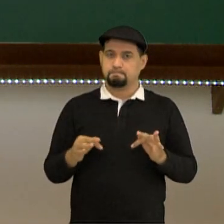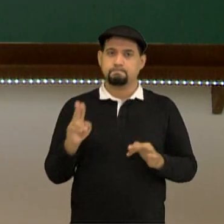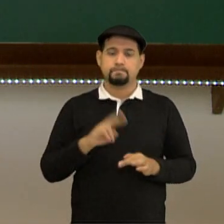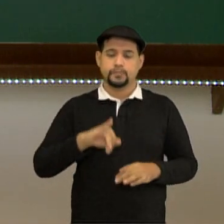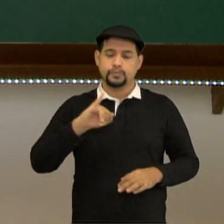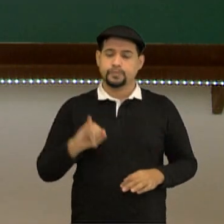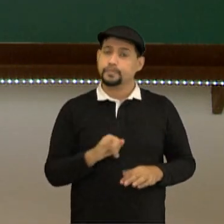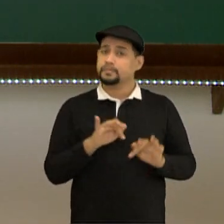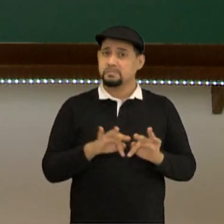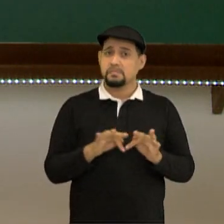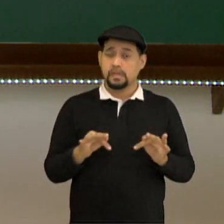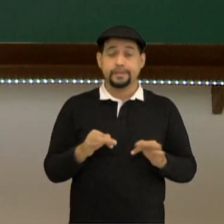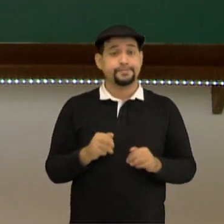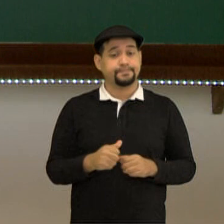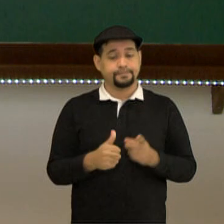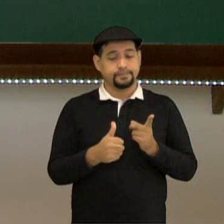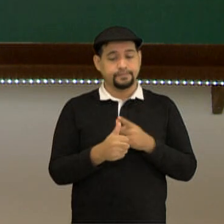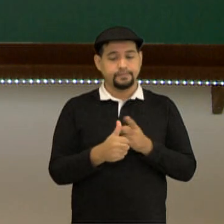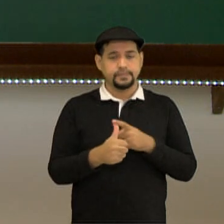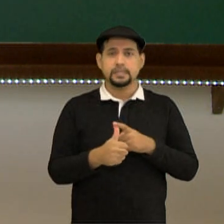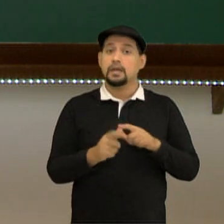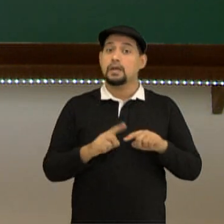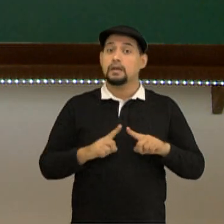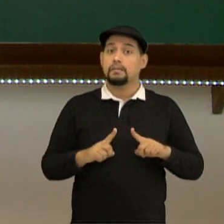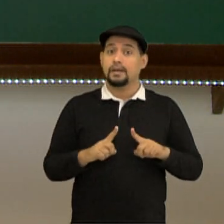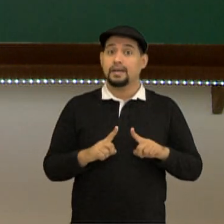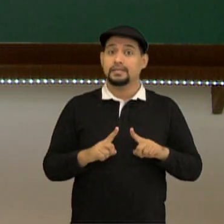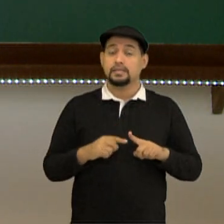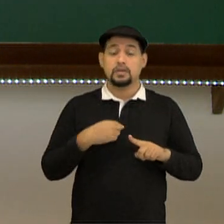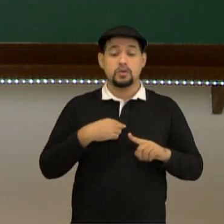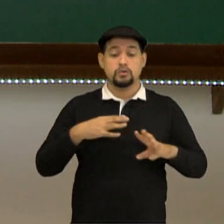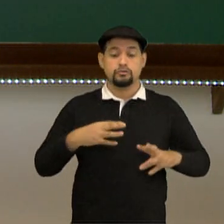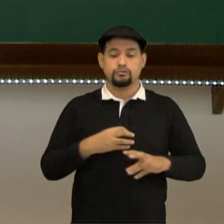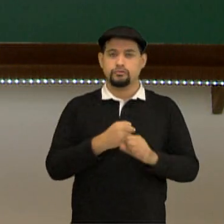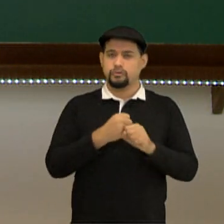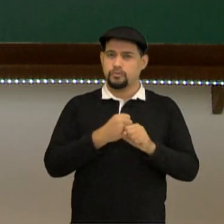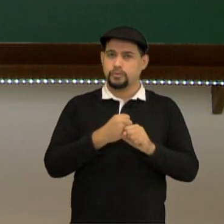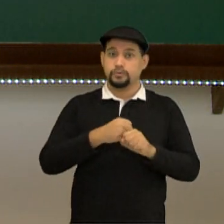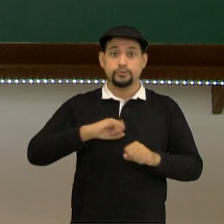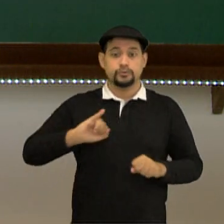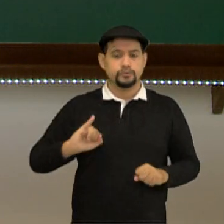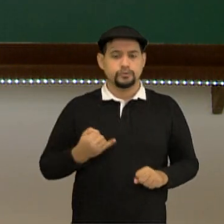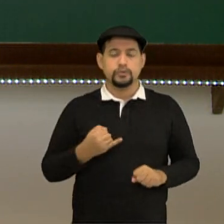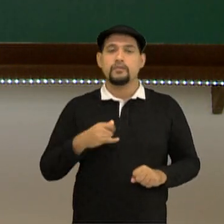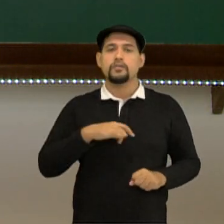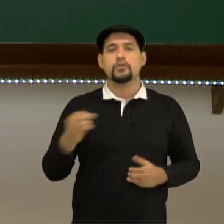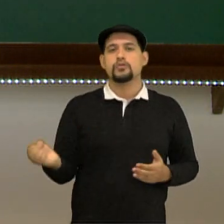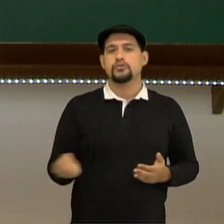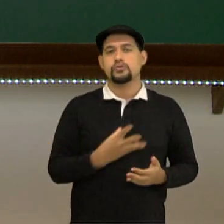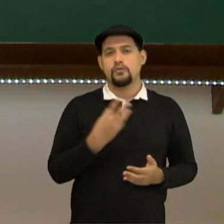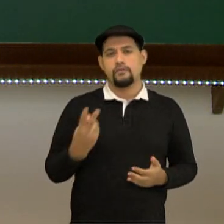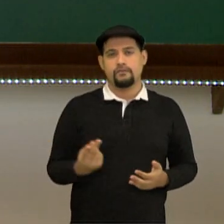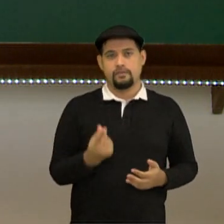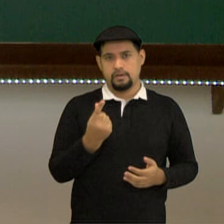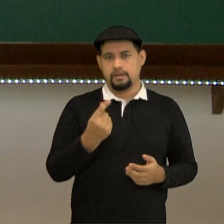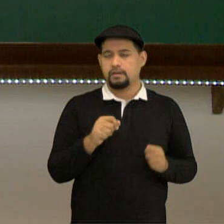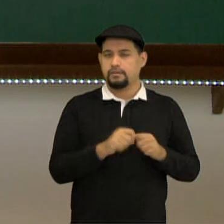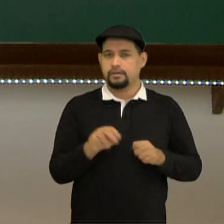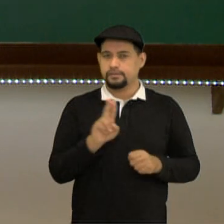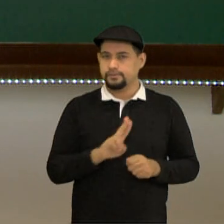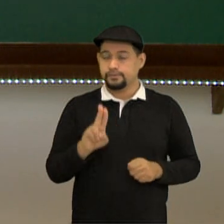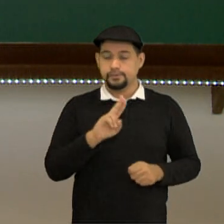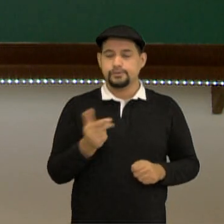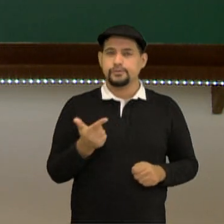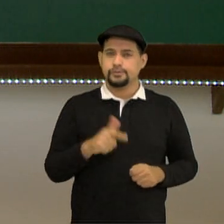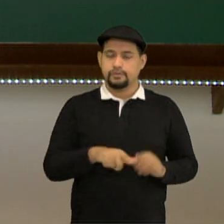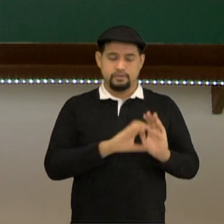juros simples. No primeiro, só que daí o capital eu vou somar com o juro e vou ter um novo capital. Faço a aplicação de novo